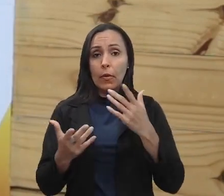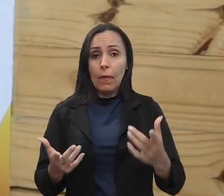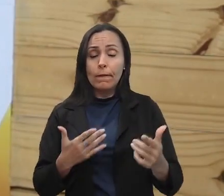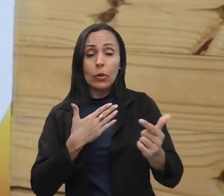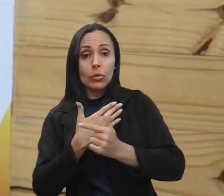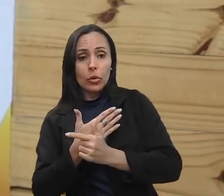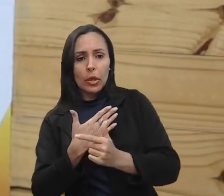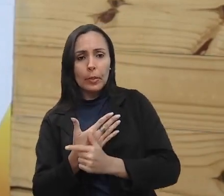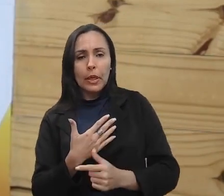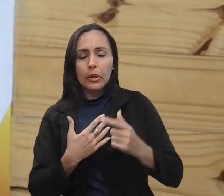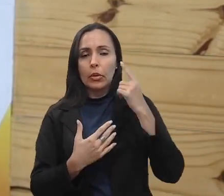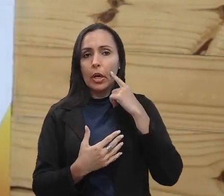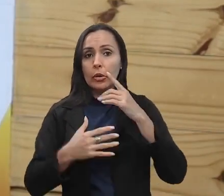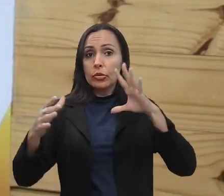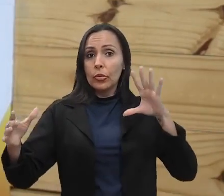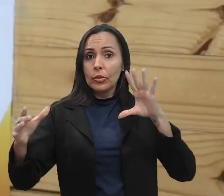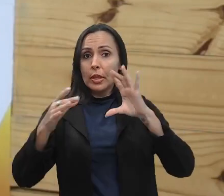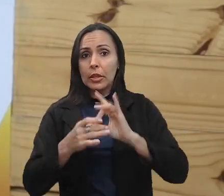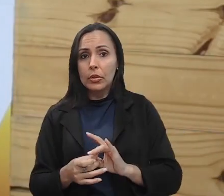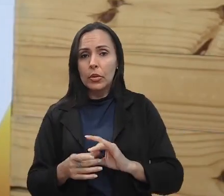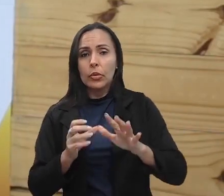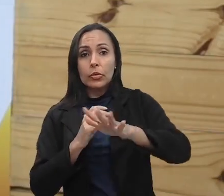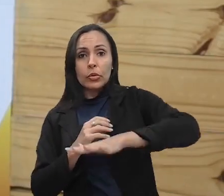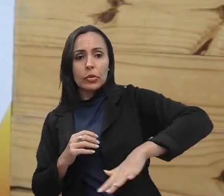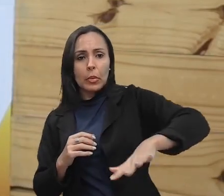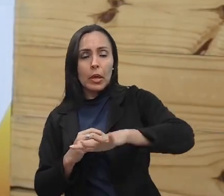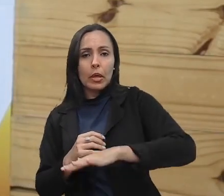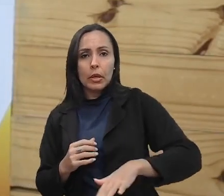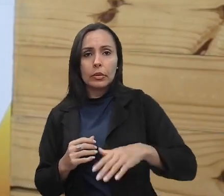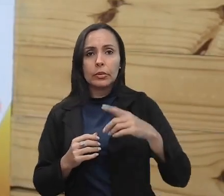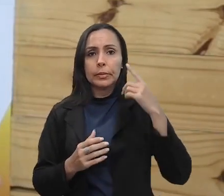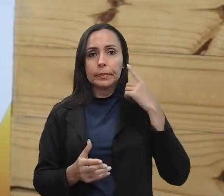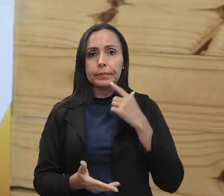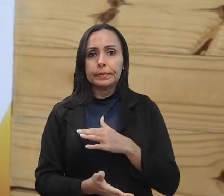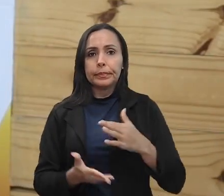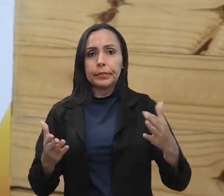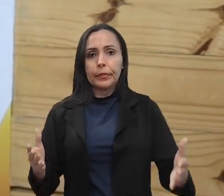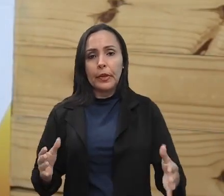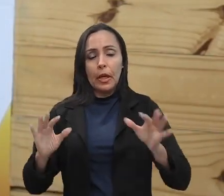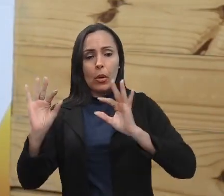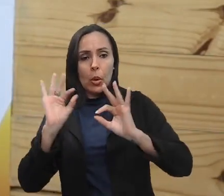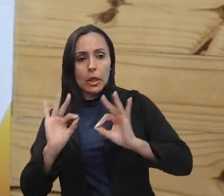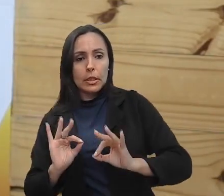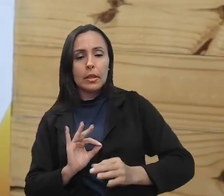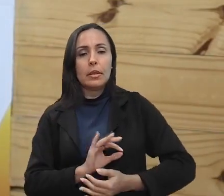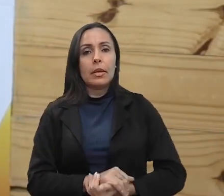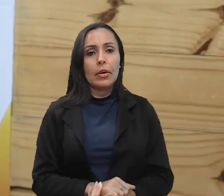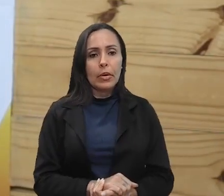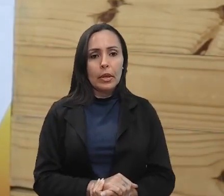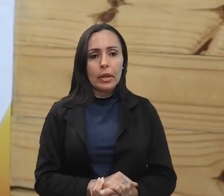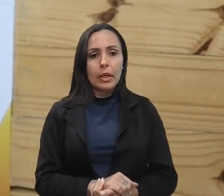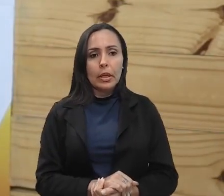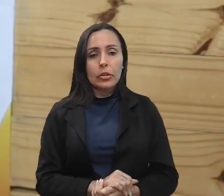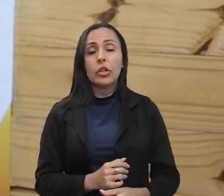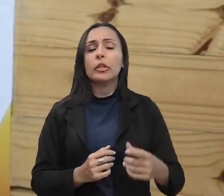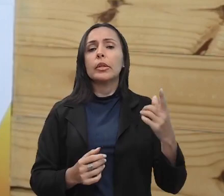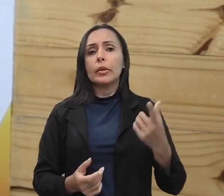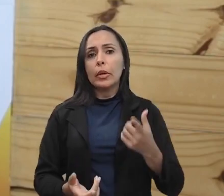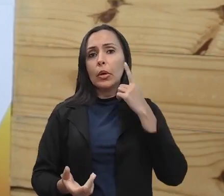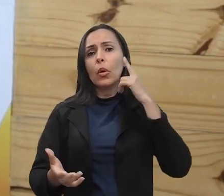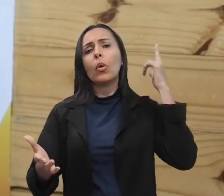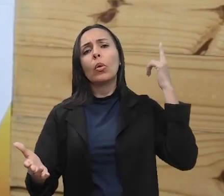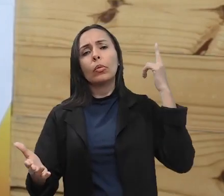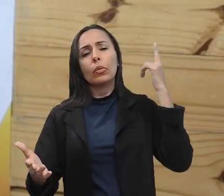as conexões entre os espaços, entre os móveis, a circulação, né? Para que a gente consiga, de